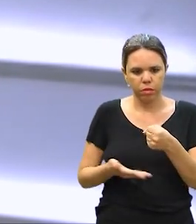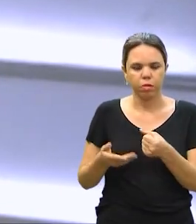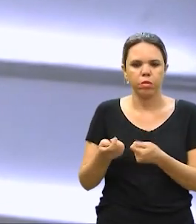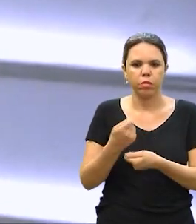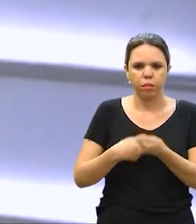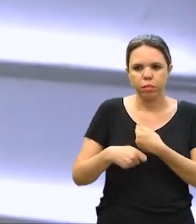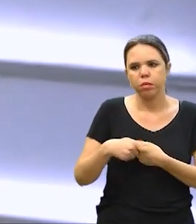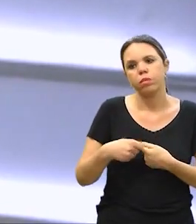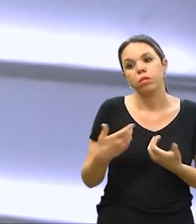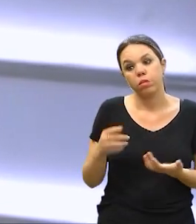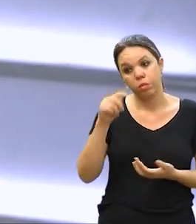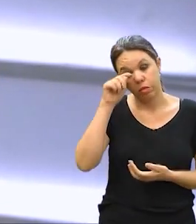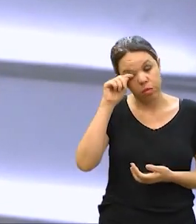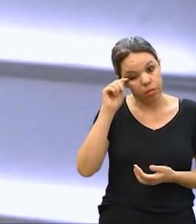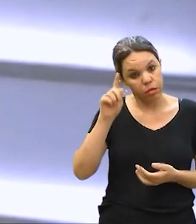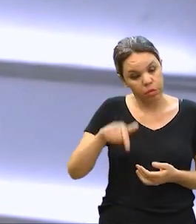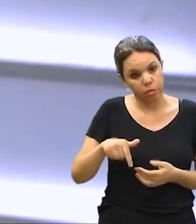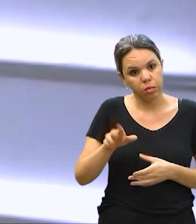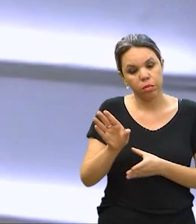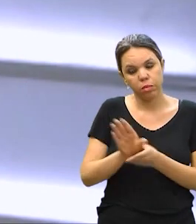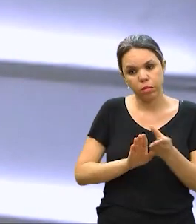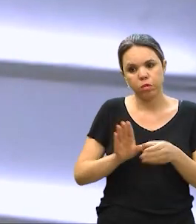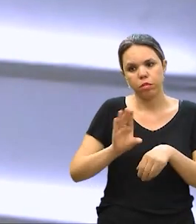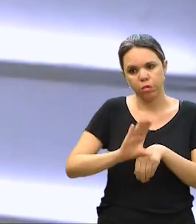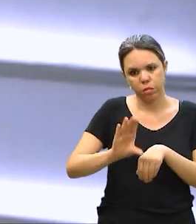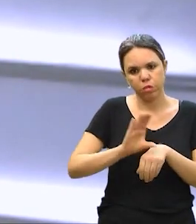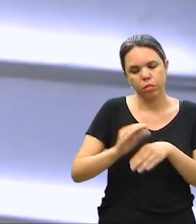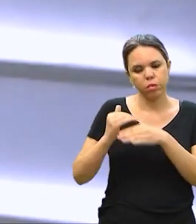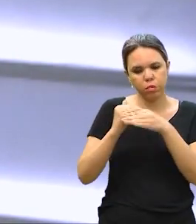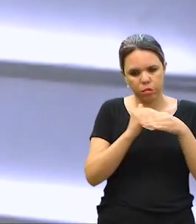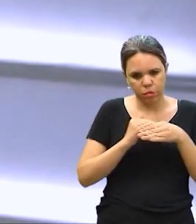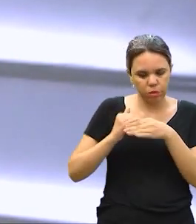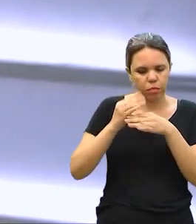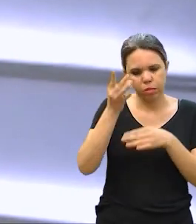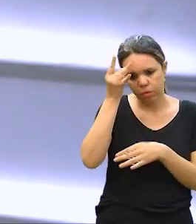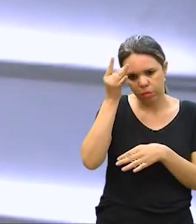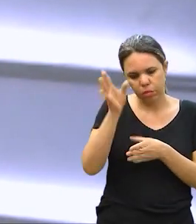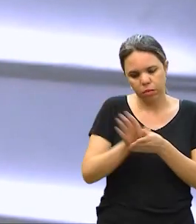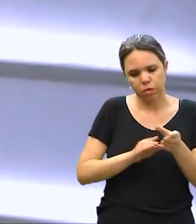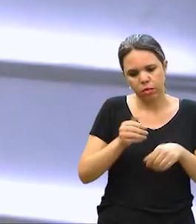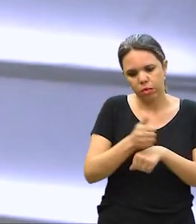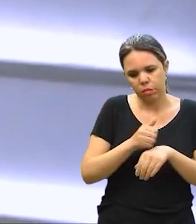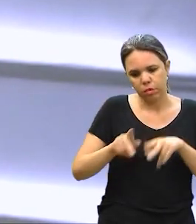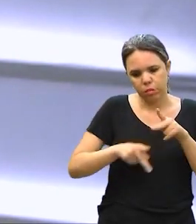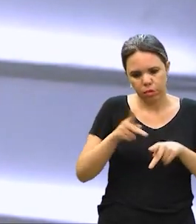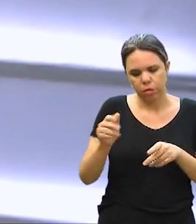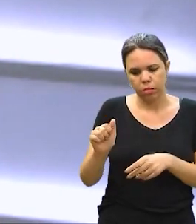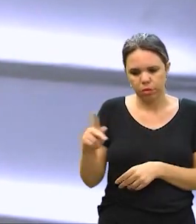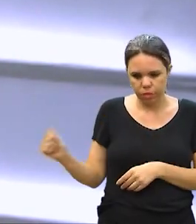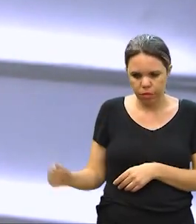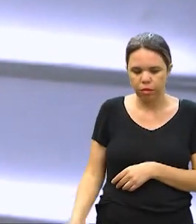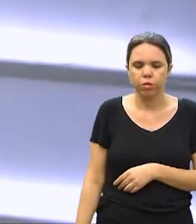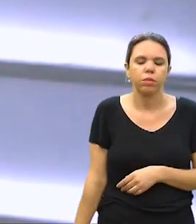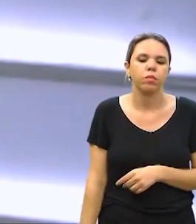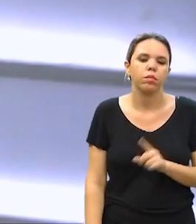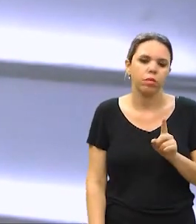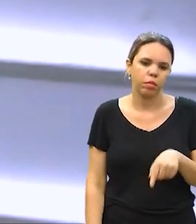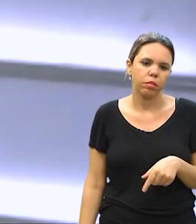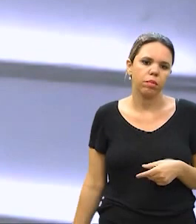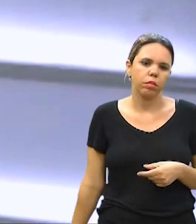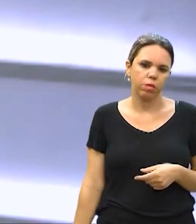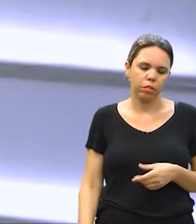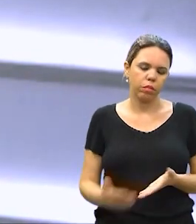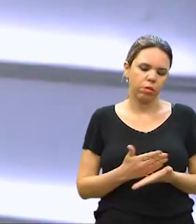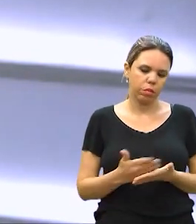manejo. Então, esse curso de nivelamento, e aprimoramento dos conselheiros da APA, do CONGEAPA, a